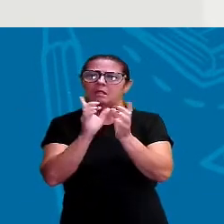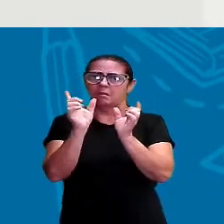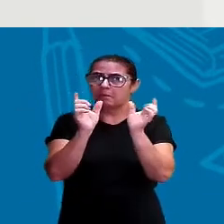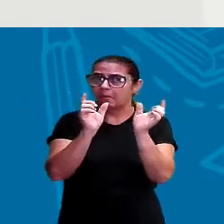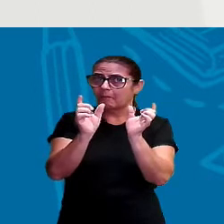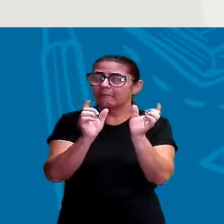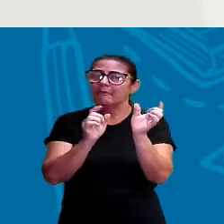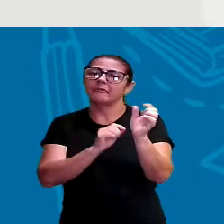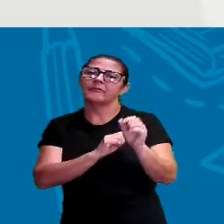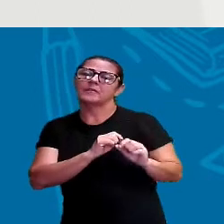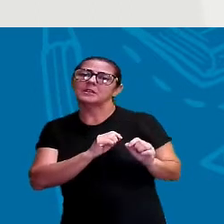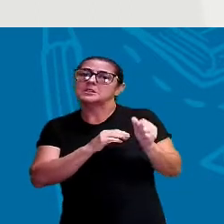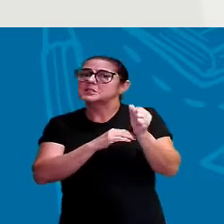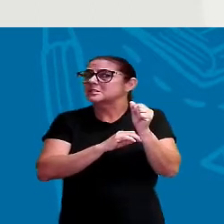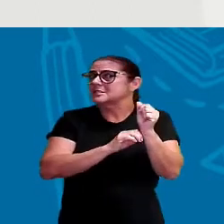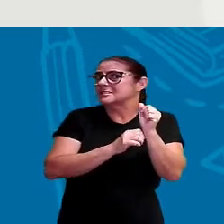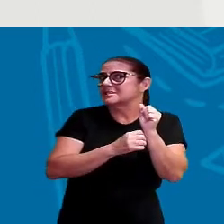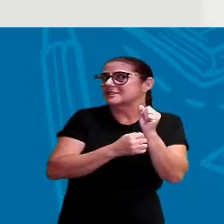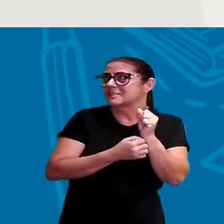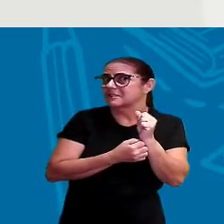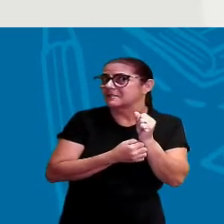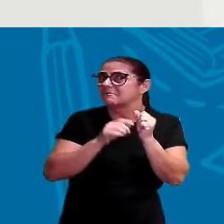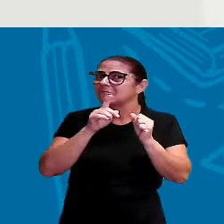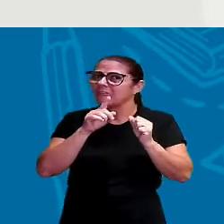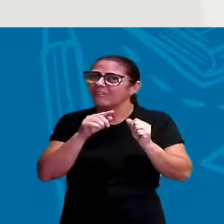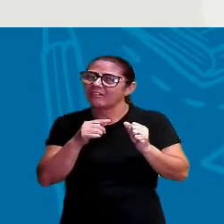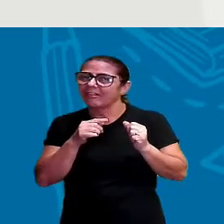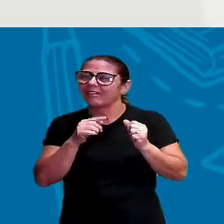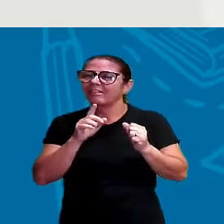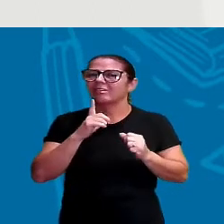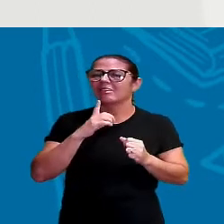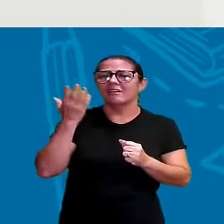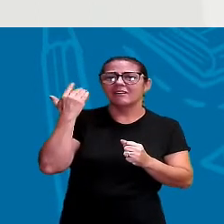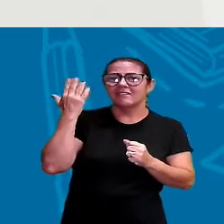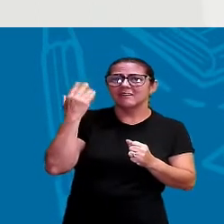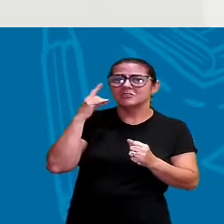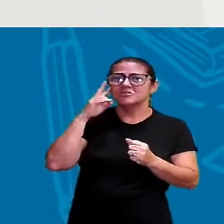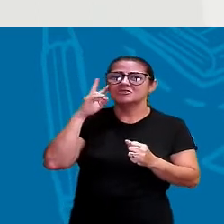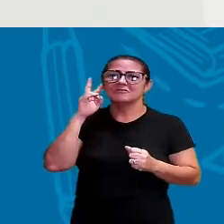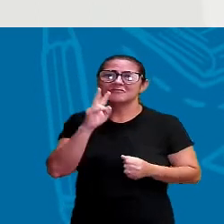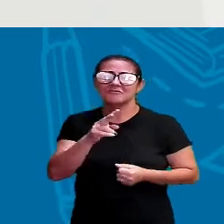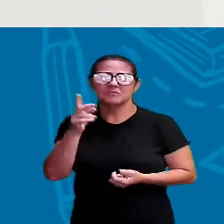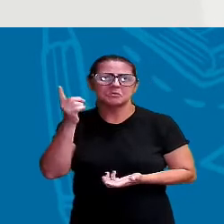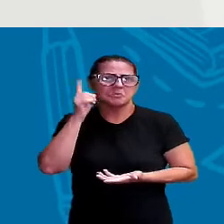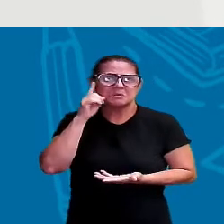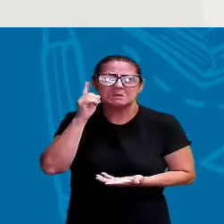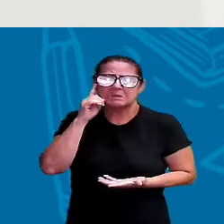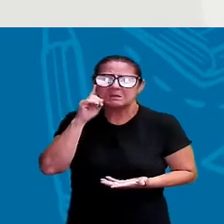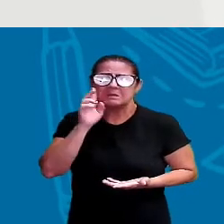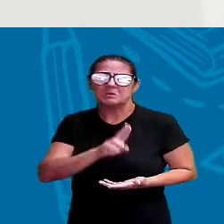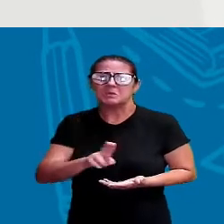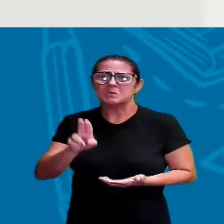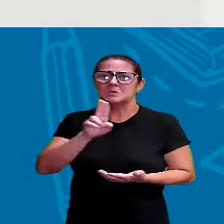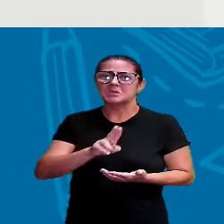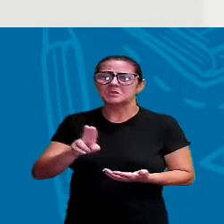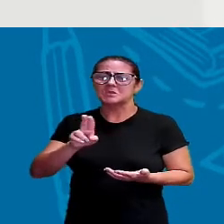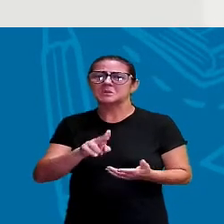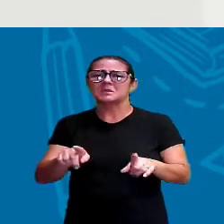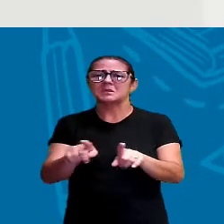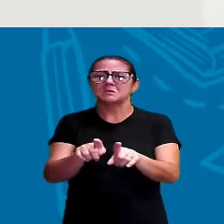são chaves, tem algumas palavras que você já viu em situações do dia a dia, na sua aula de